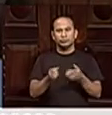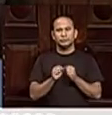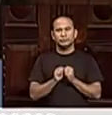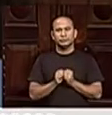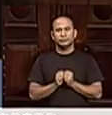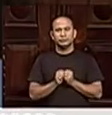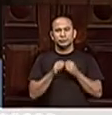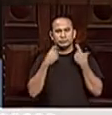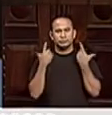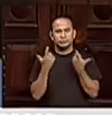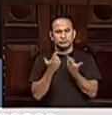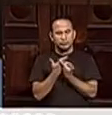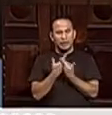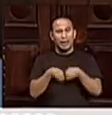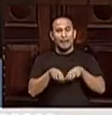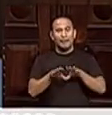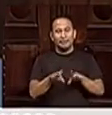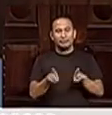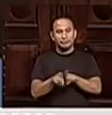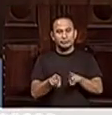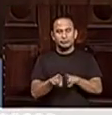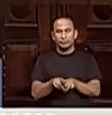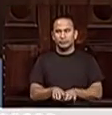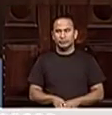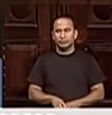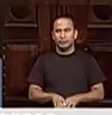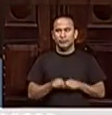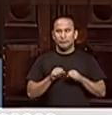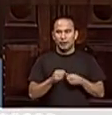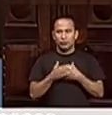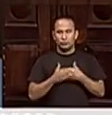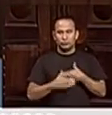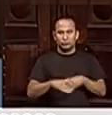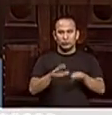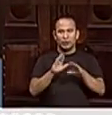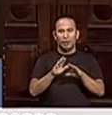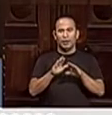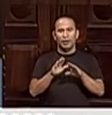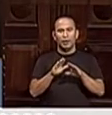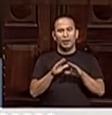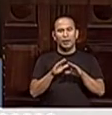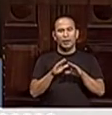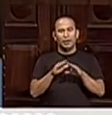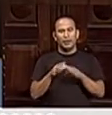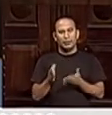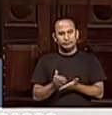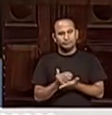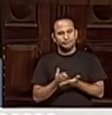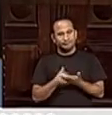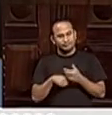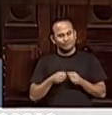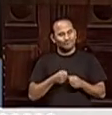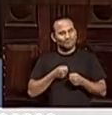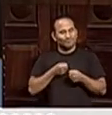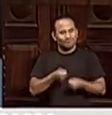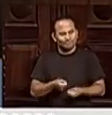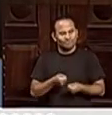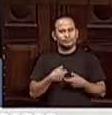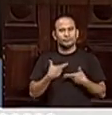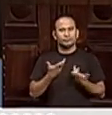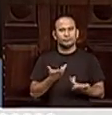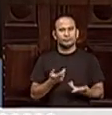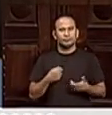Legislativa, mas que seja capaz também de dar continuidade a uma agenda de enfrentamento desses esquemas e